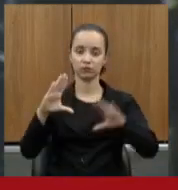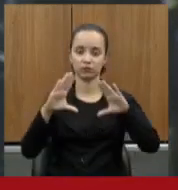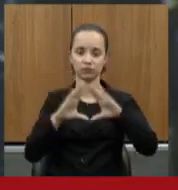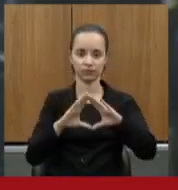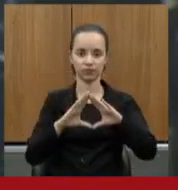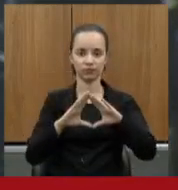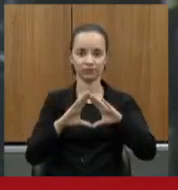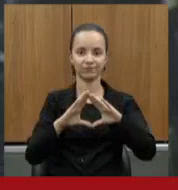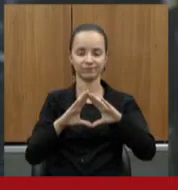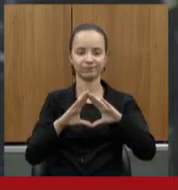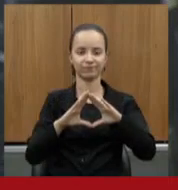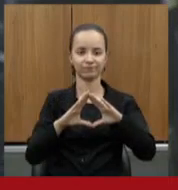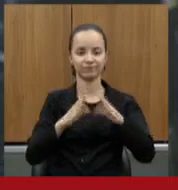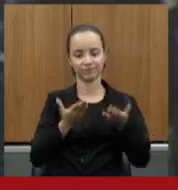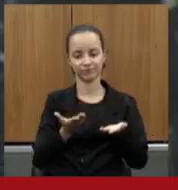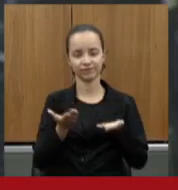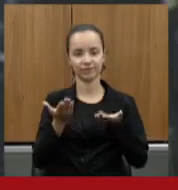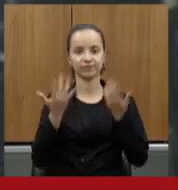casa,